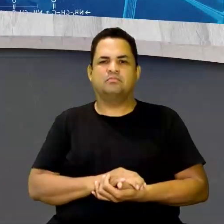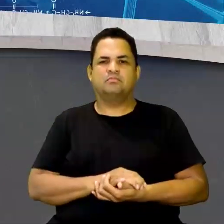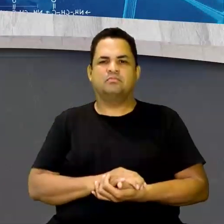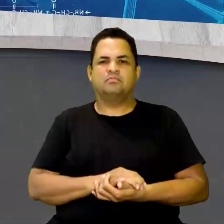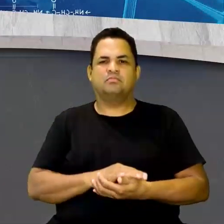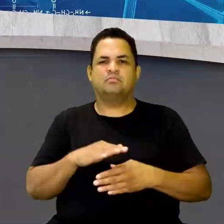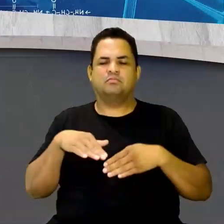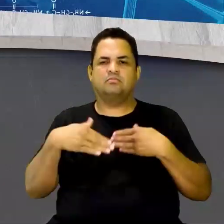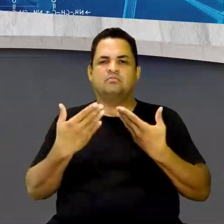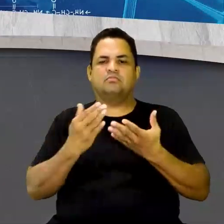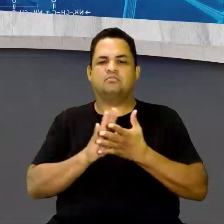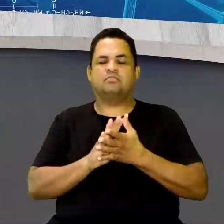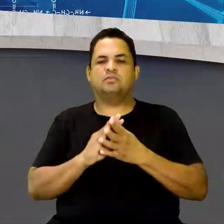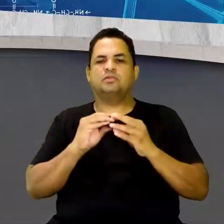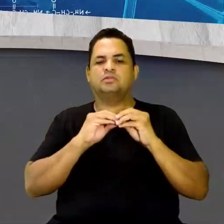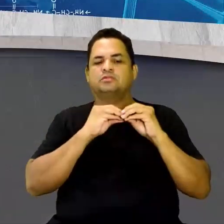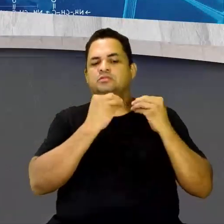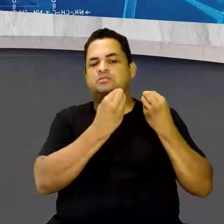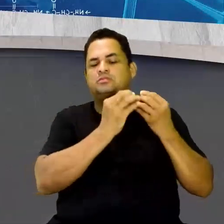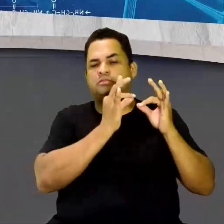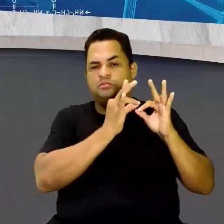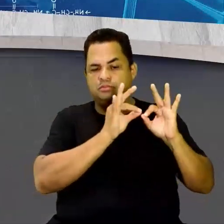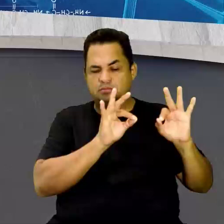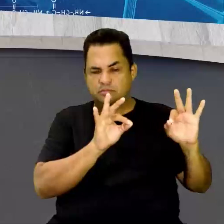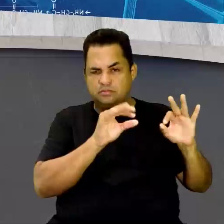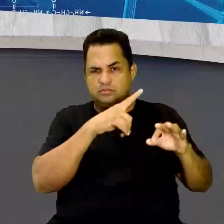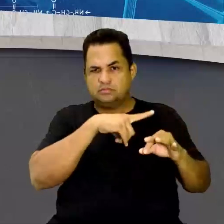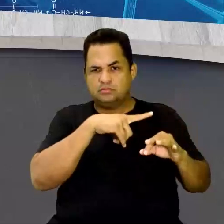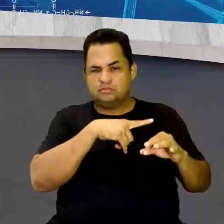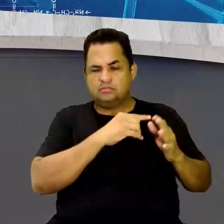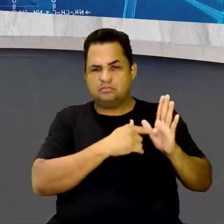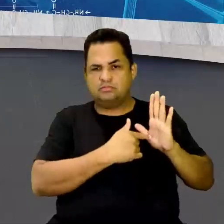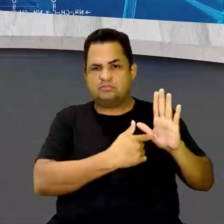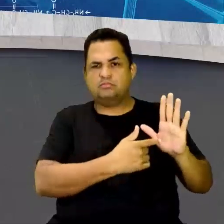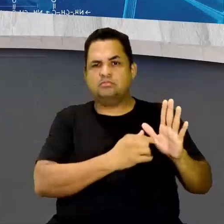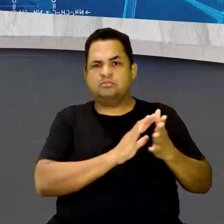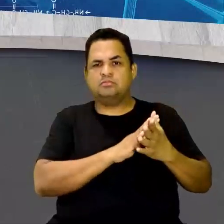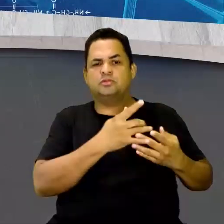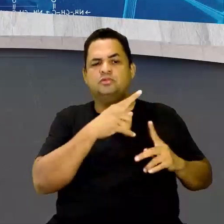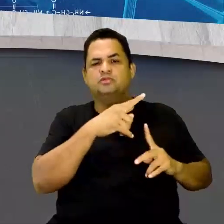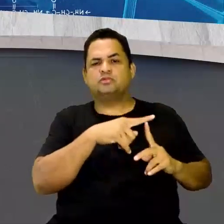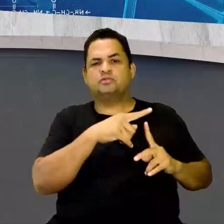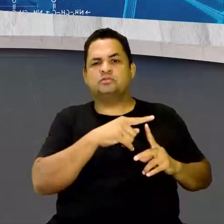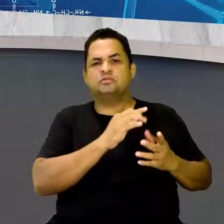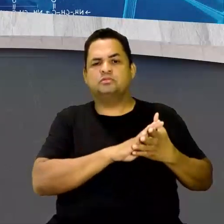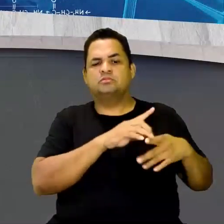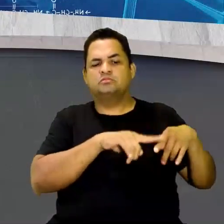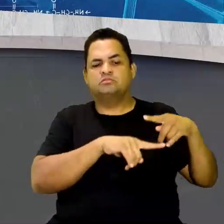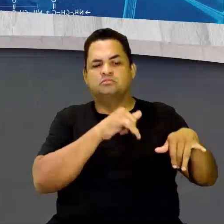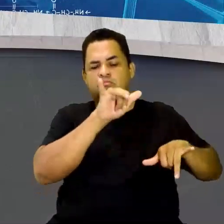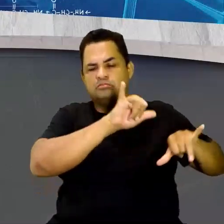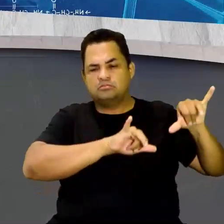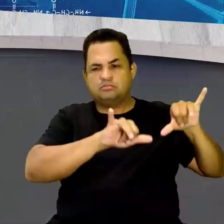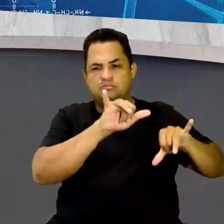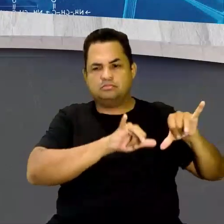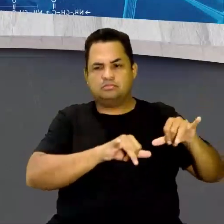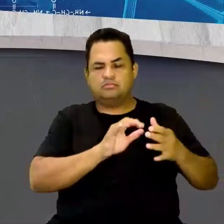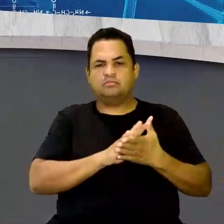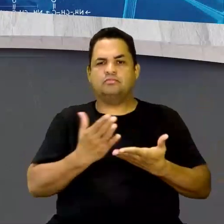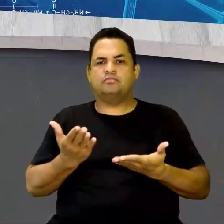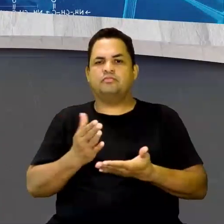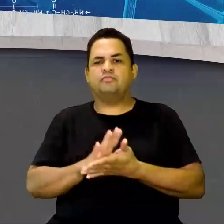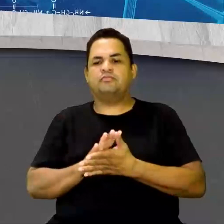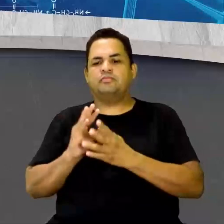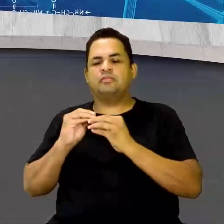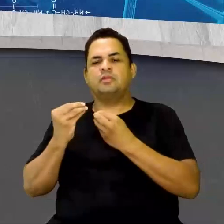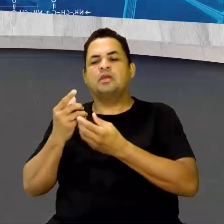quando a substância simples, ela apresenta só um tipo de átomo, né? Um tipo de elemento químico, e a composta mais